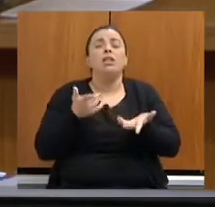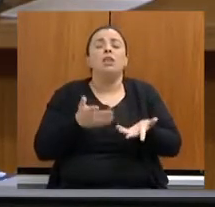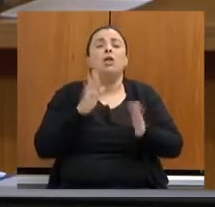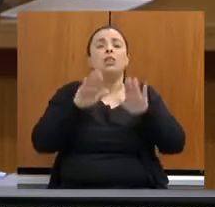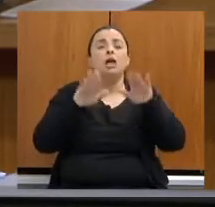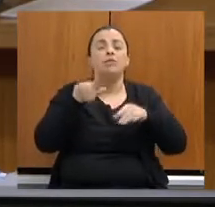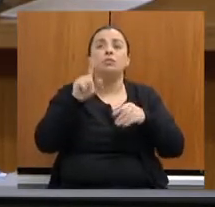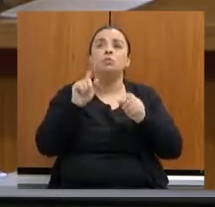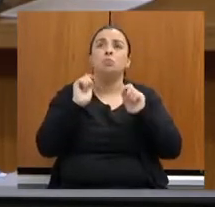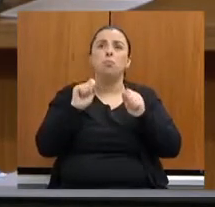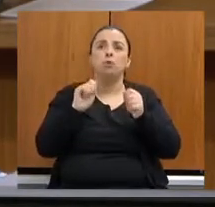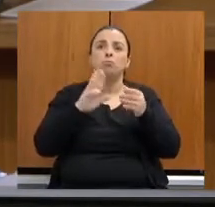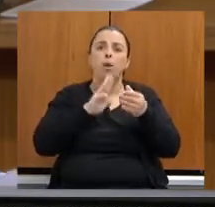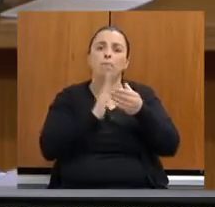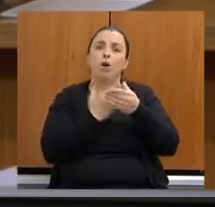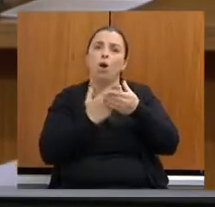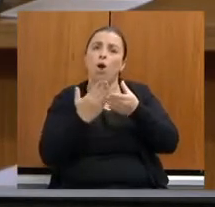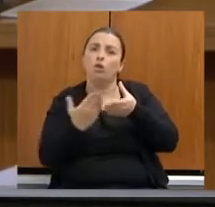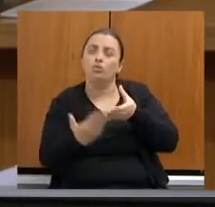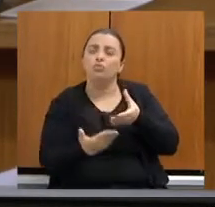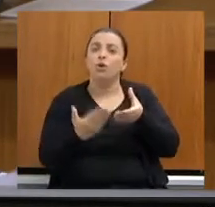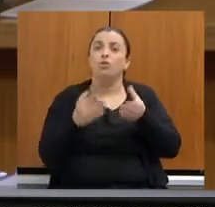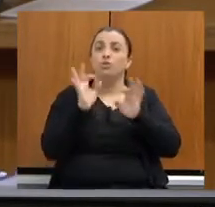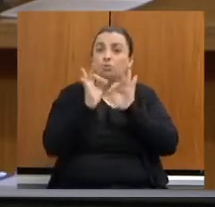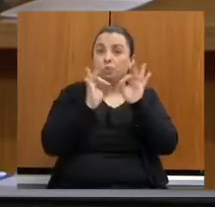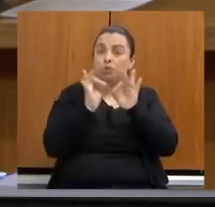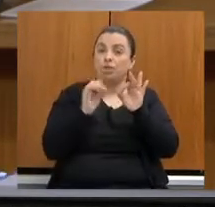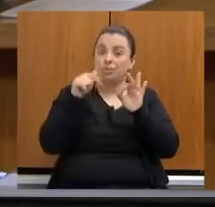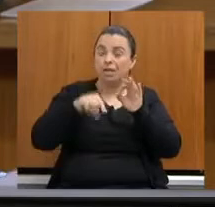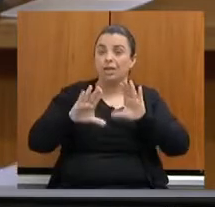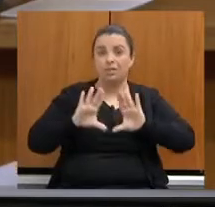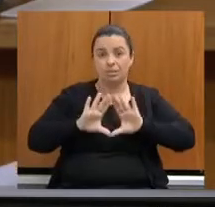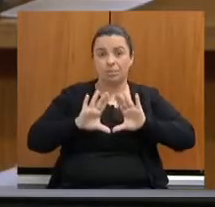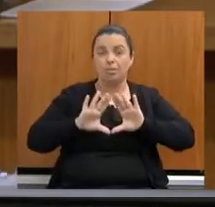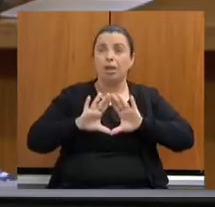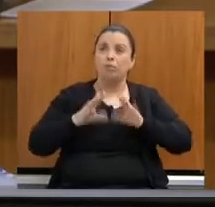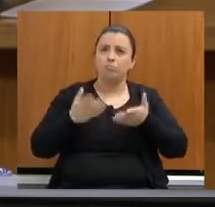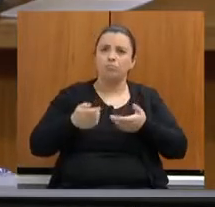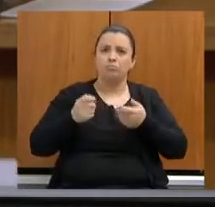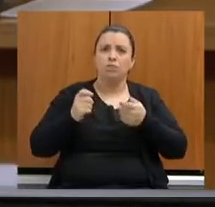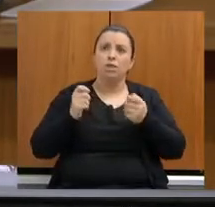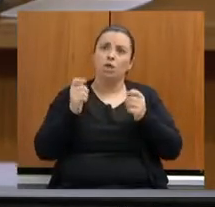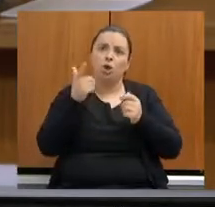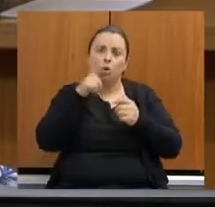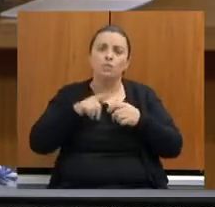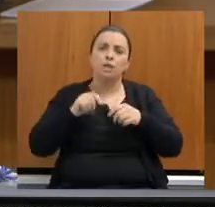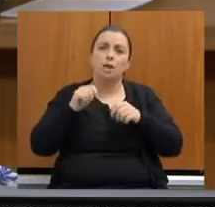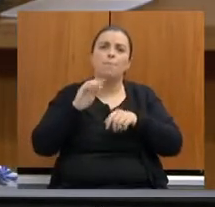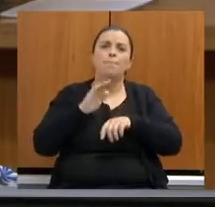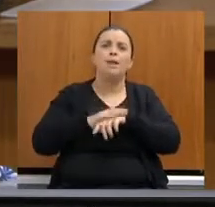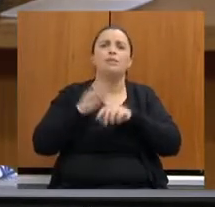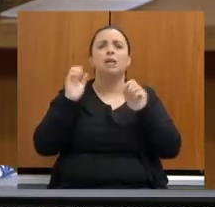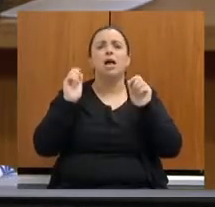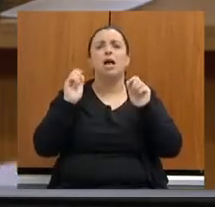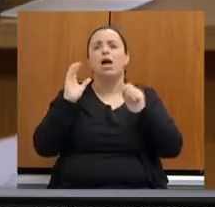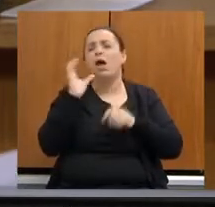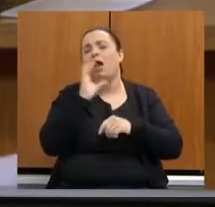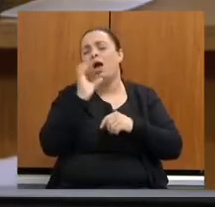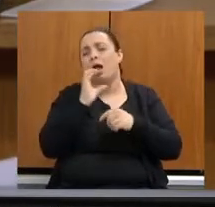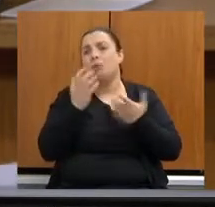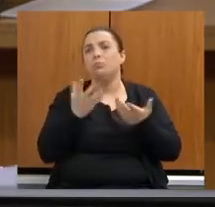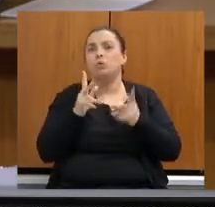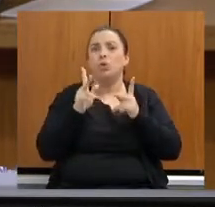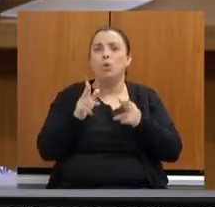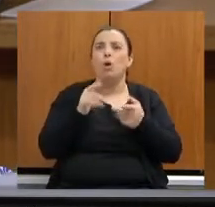isso dentro do nosso portfólio de projetos aqui para Assembleia para que a gente possa agilizar da mesma forma que a gente faz com os